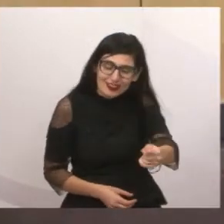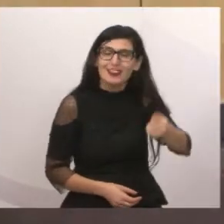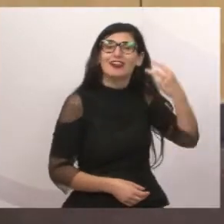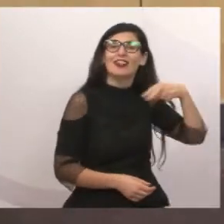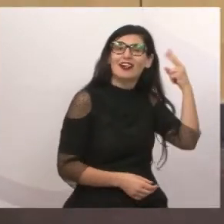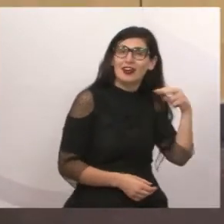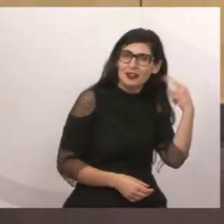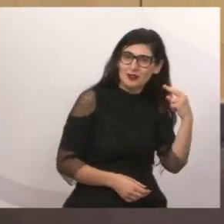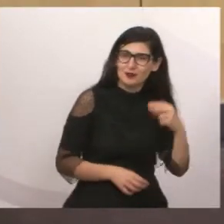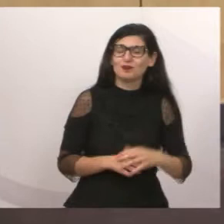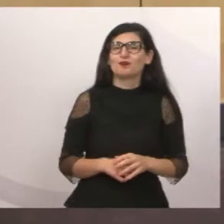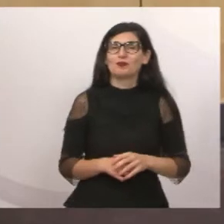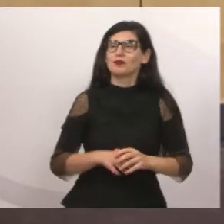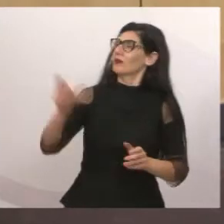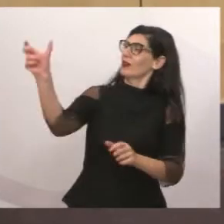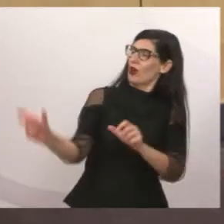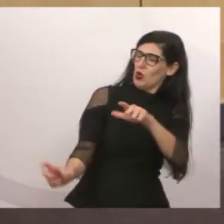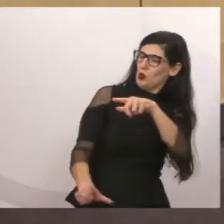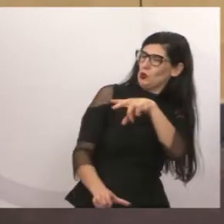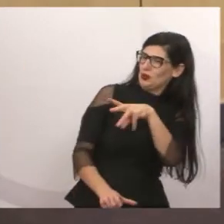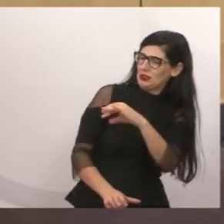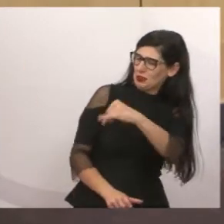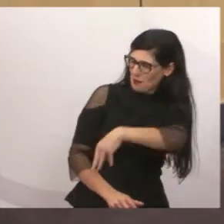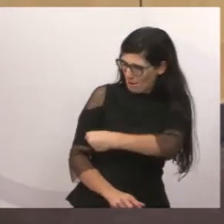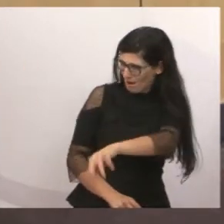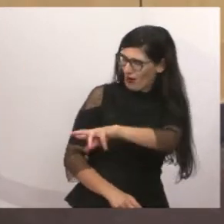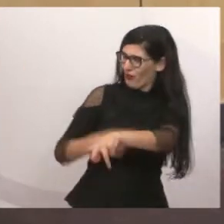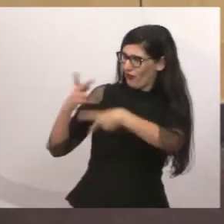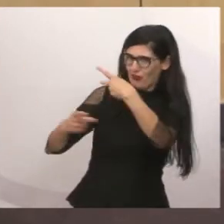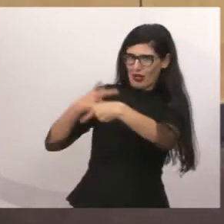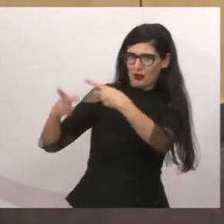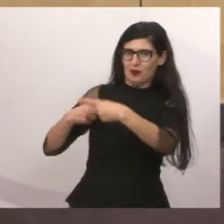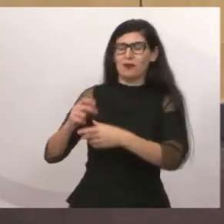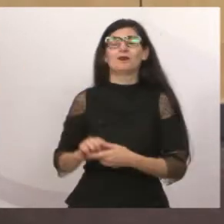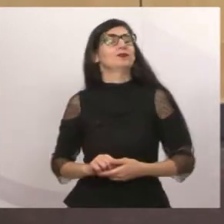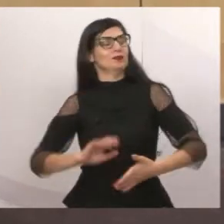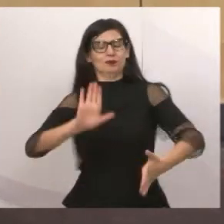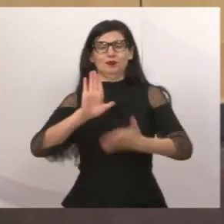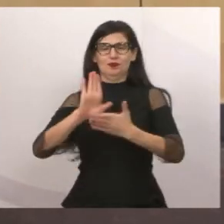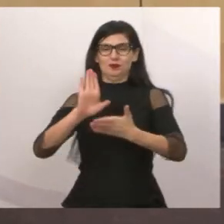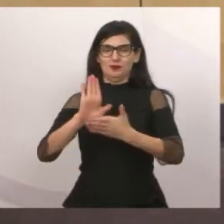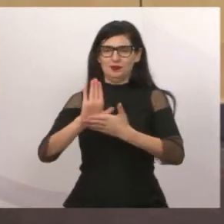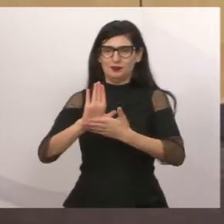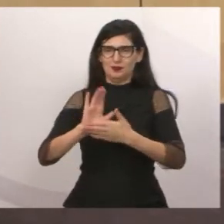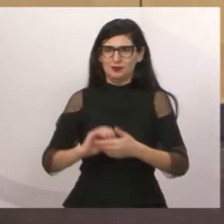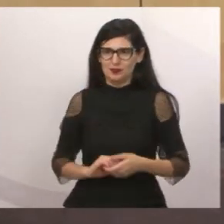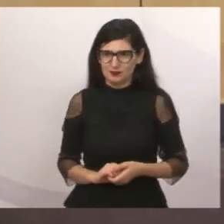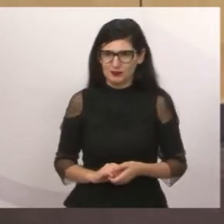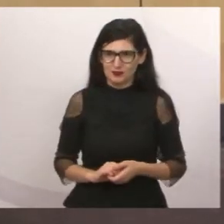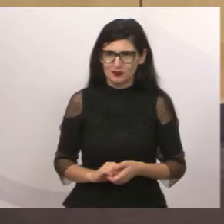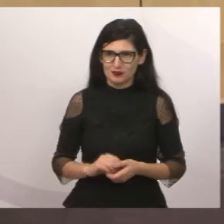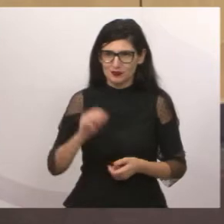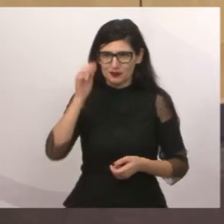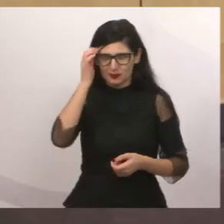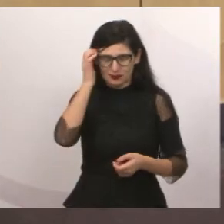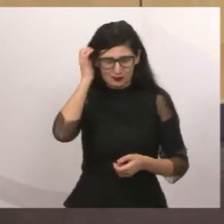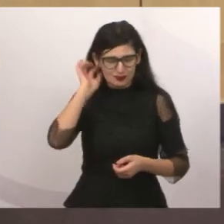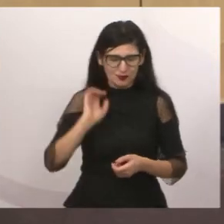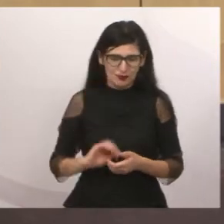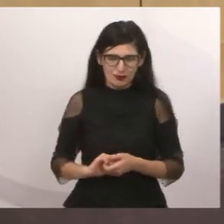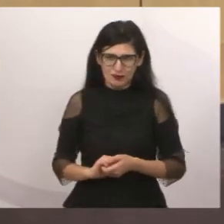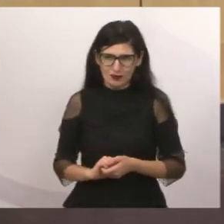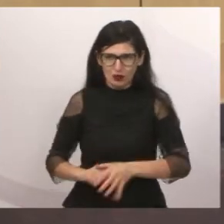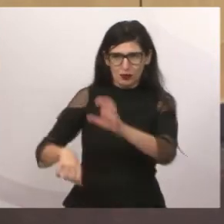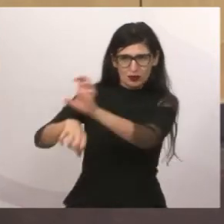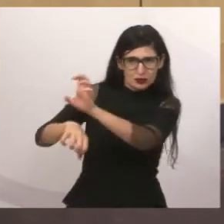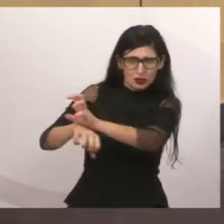bem falou a vereadora Lucimar Ponciano, a propositura atende apontamentos feitos pelo Tribunal de Contas do Estado de São Paulo. Então,